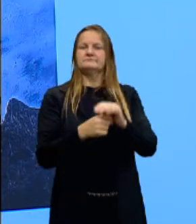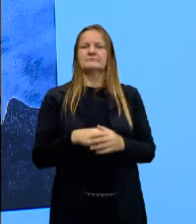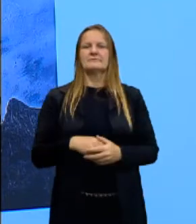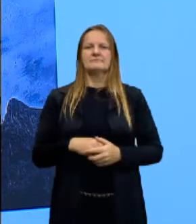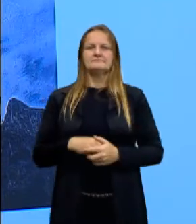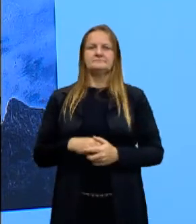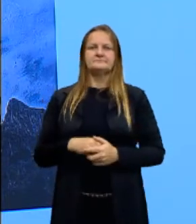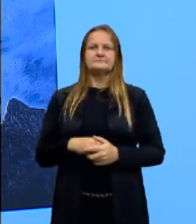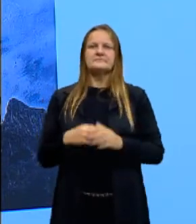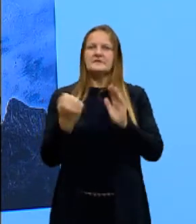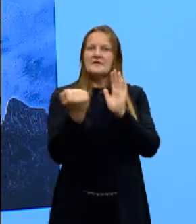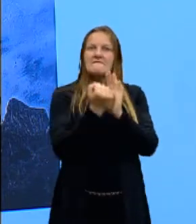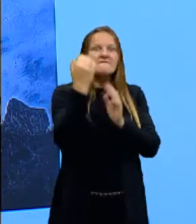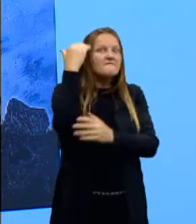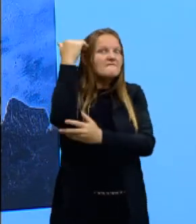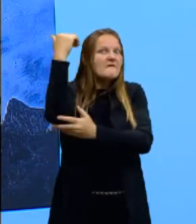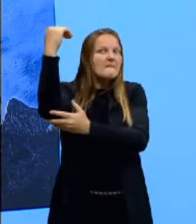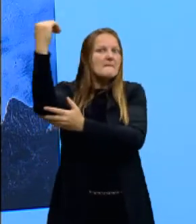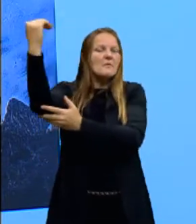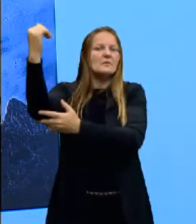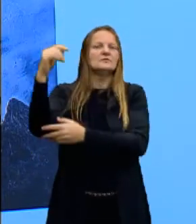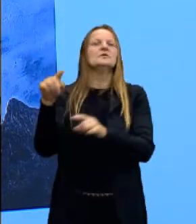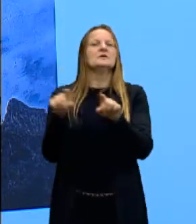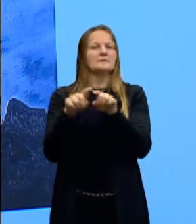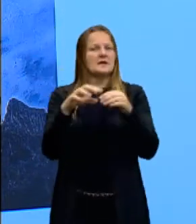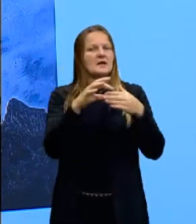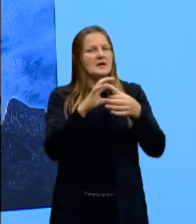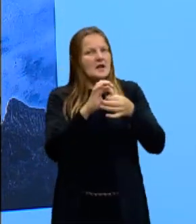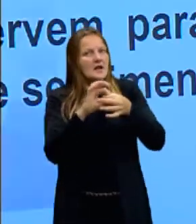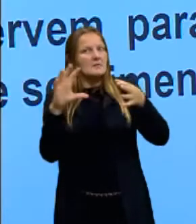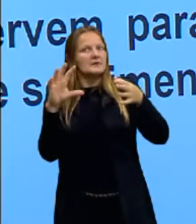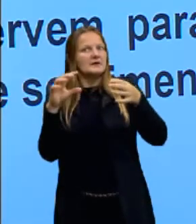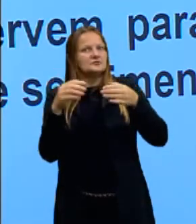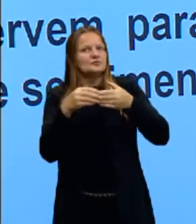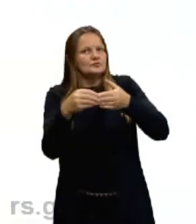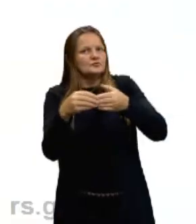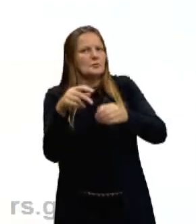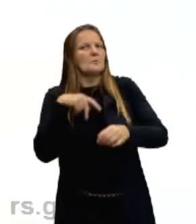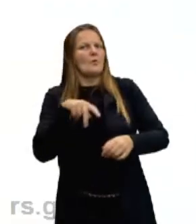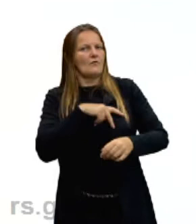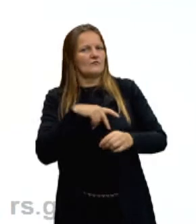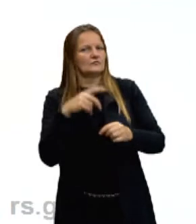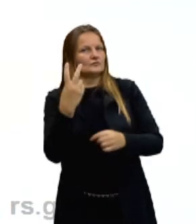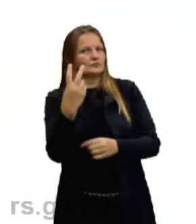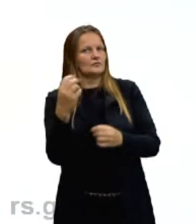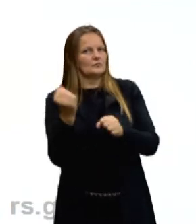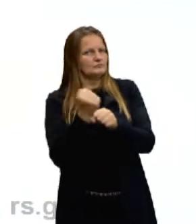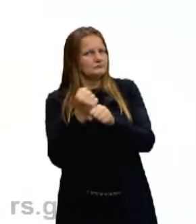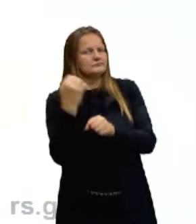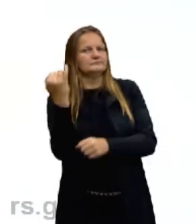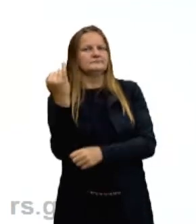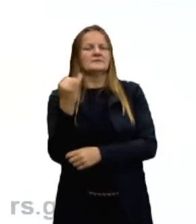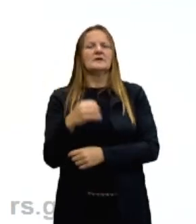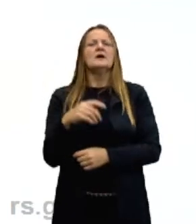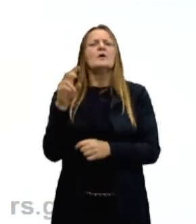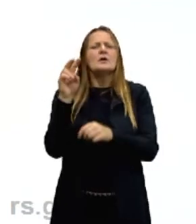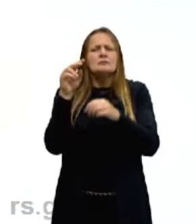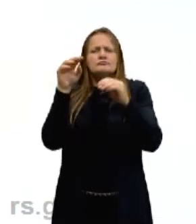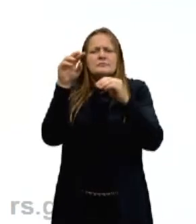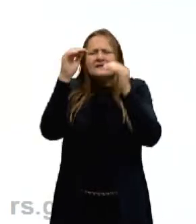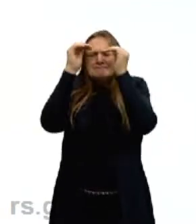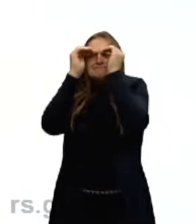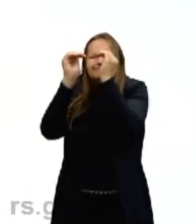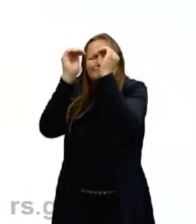mar de neva que é um dos representantes assim como a liberdade conduzindo O povo tá o culto à natureza Cara